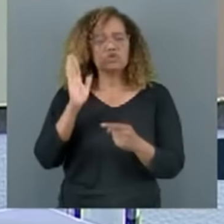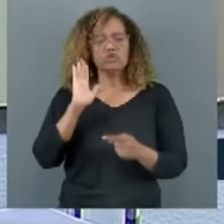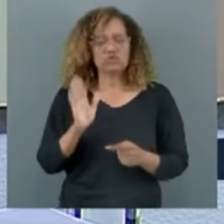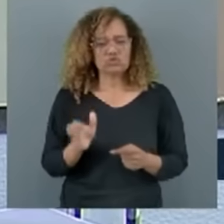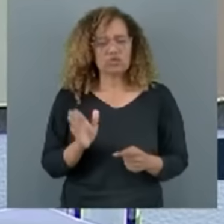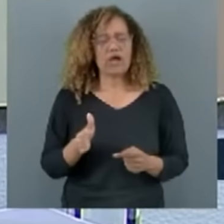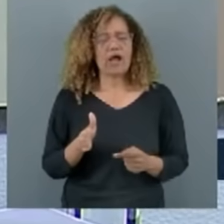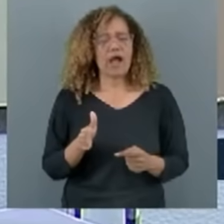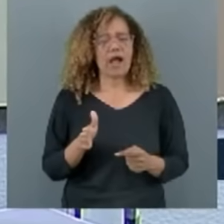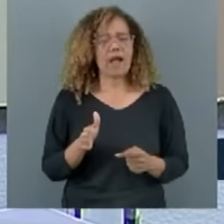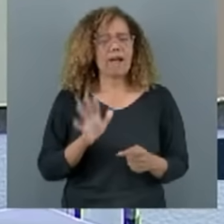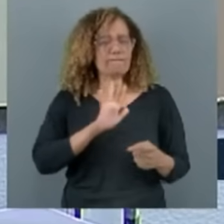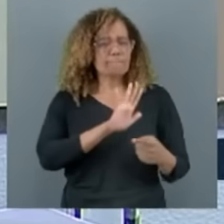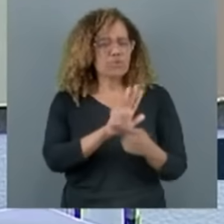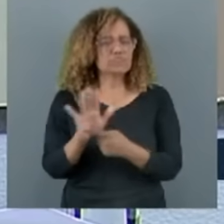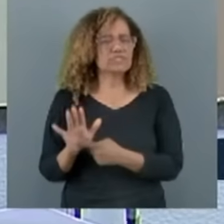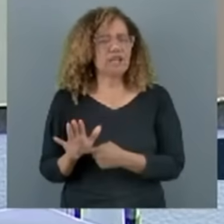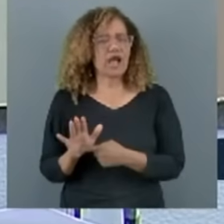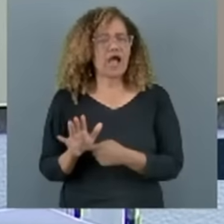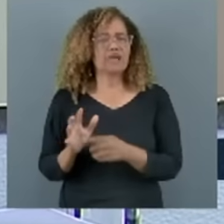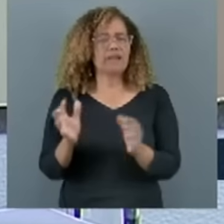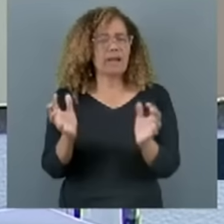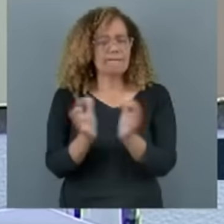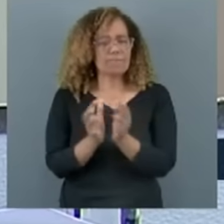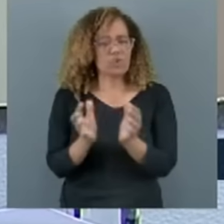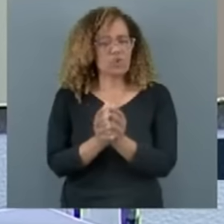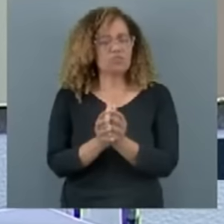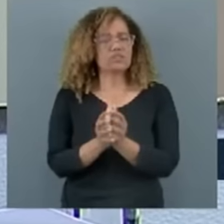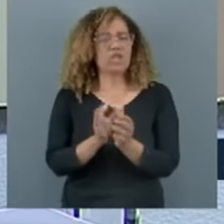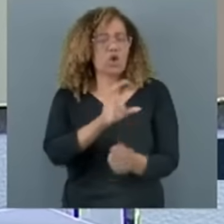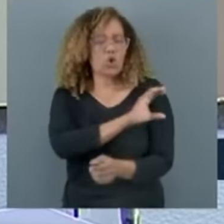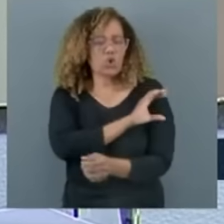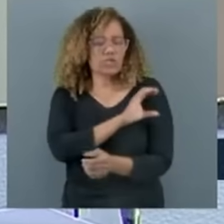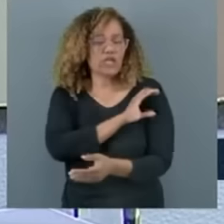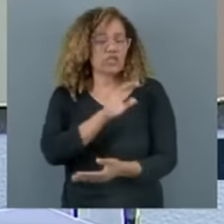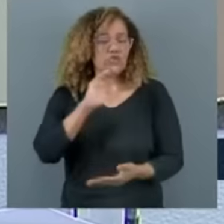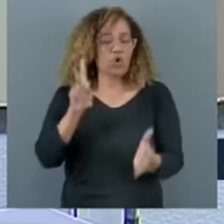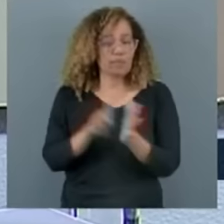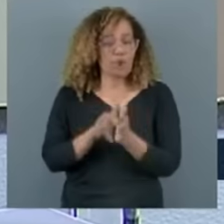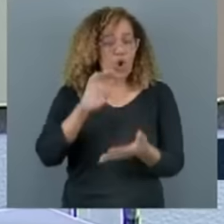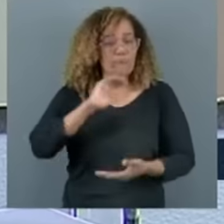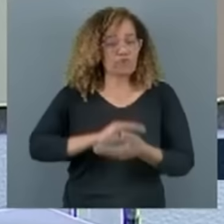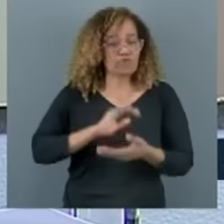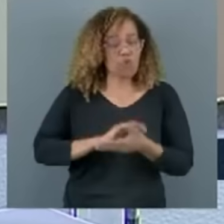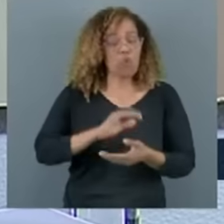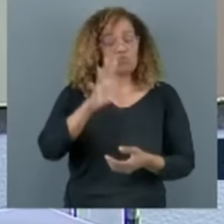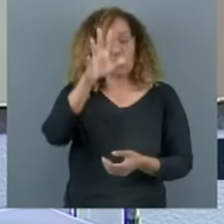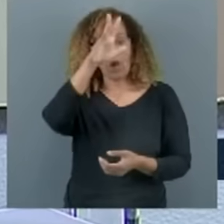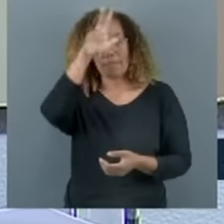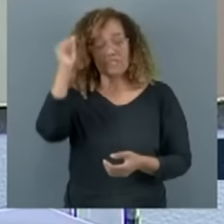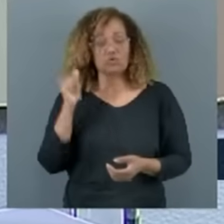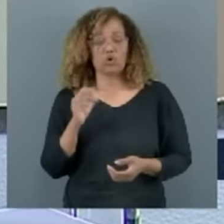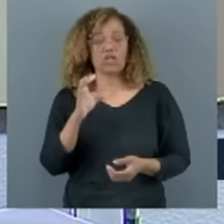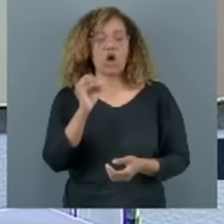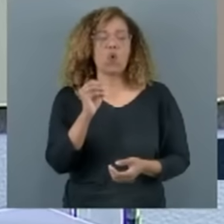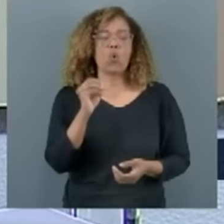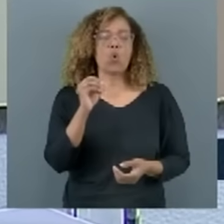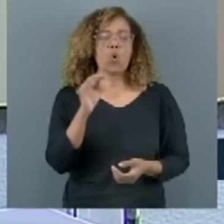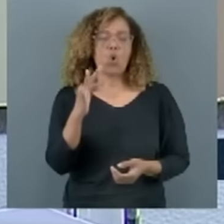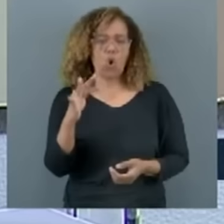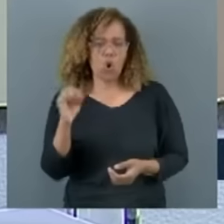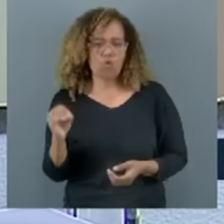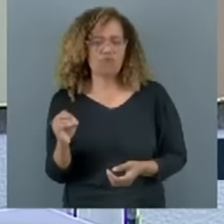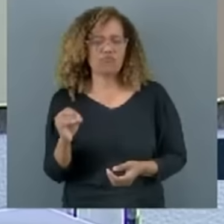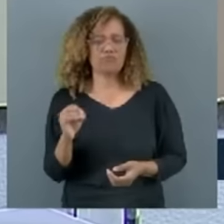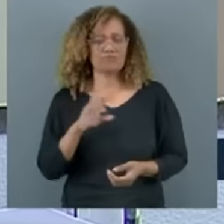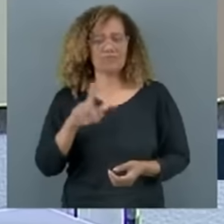estabelecidas pelo o comitê coordenador do fundo da Amazônia, o COFA. Então, não